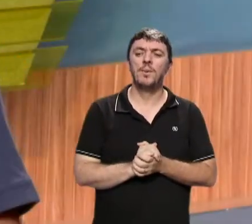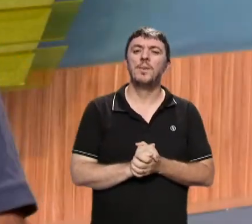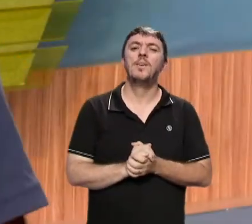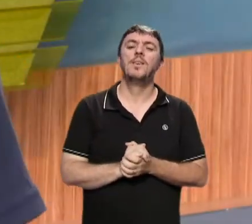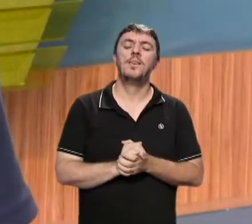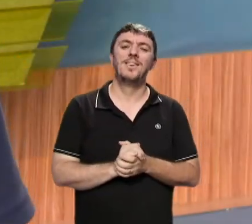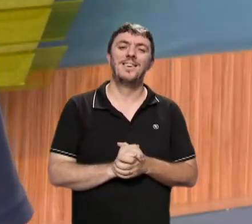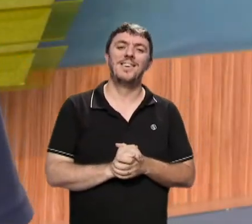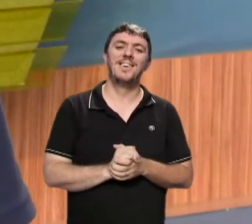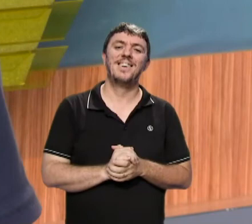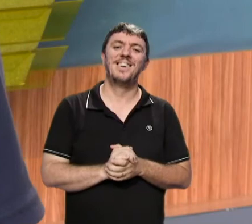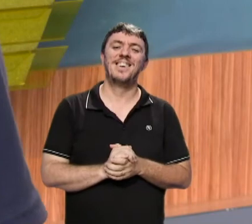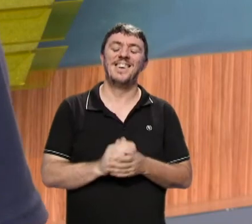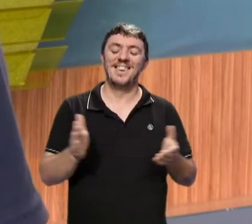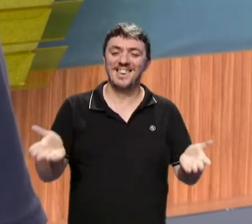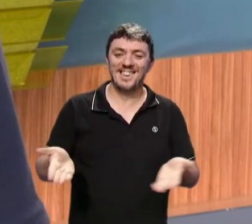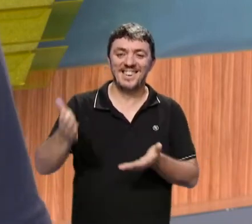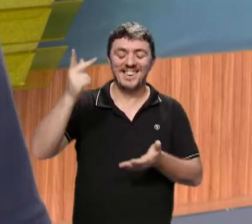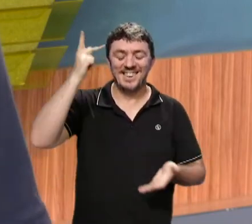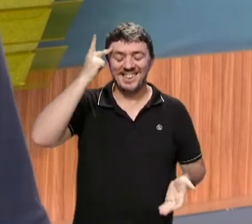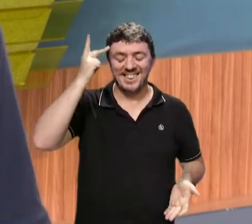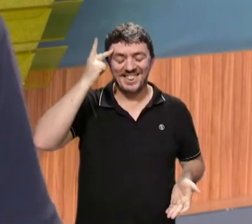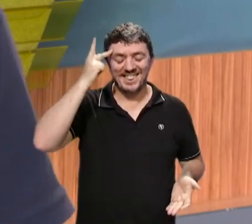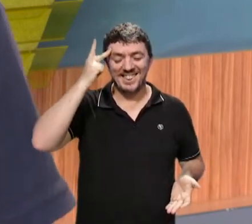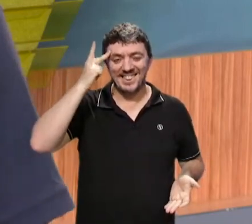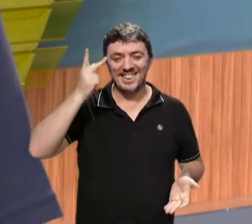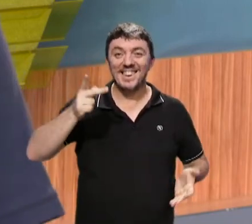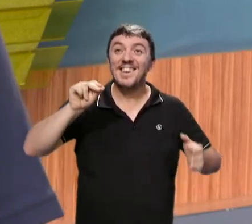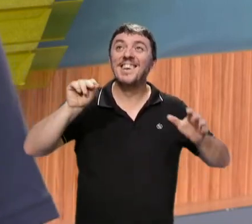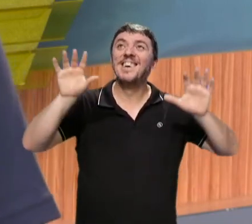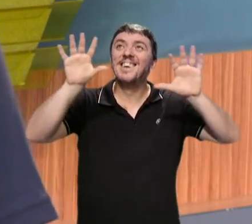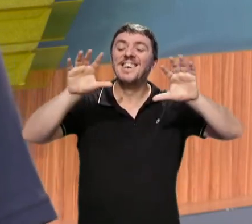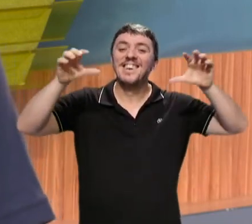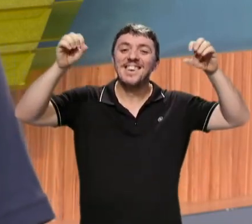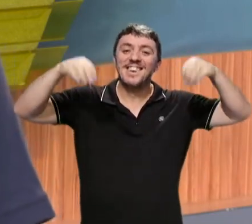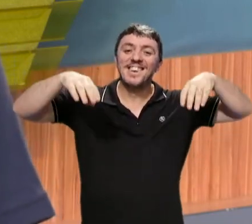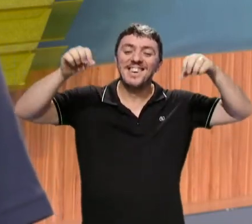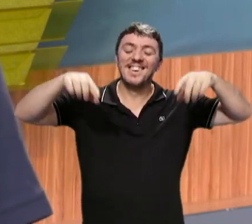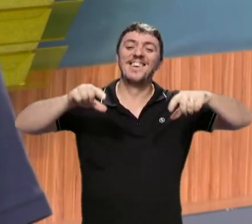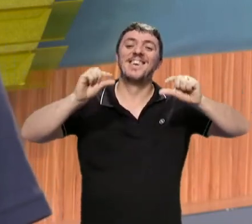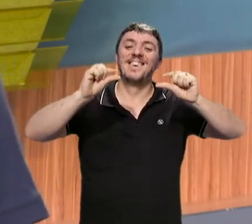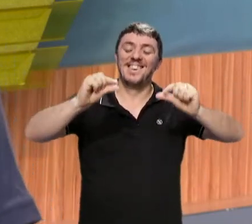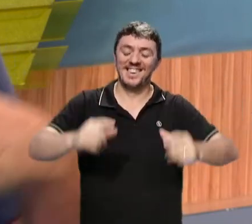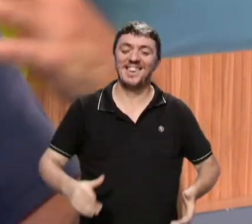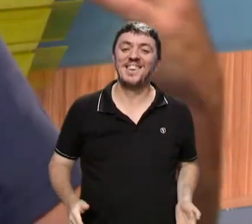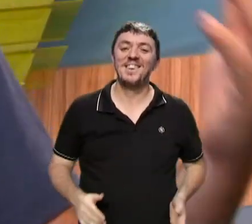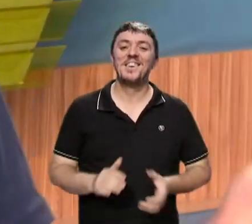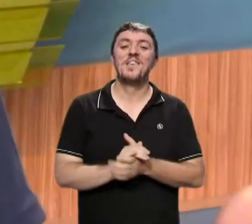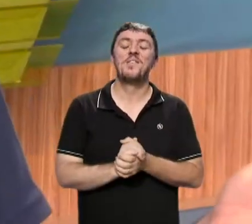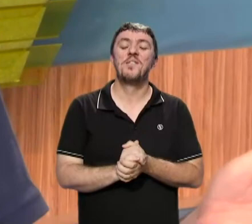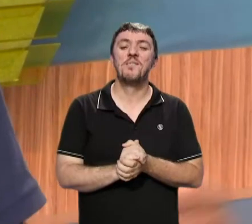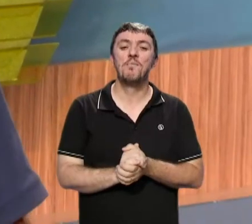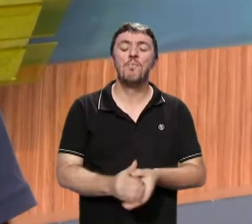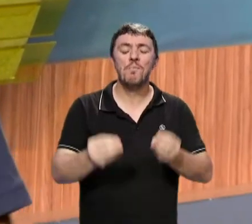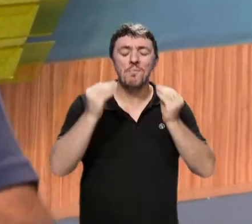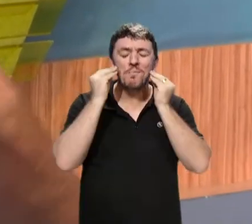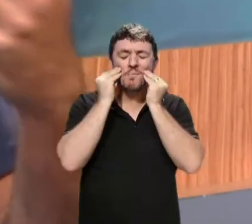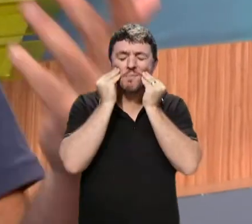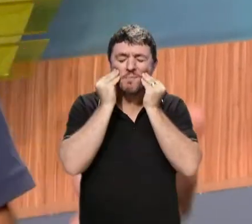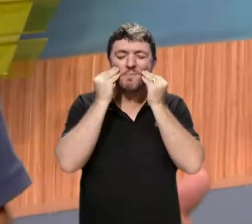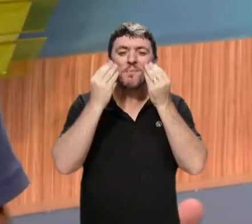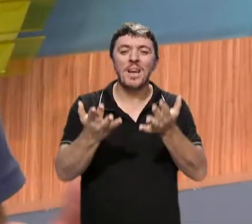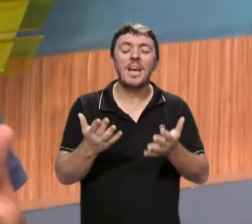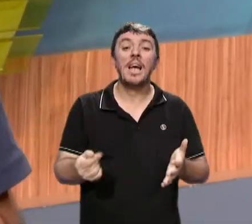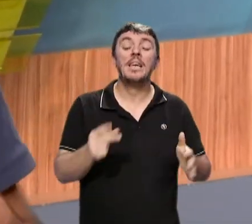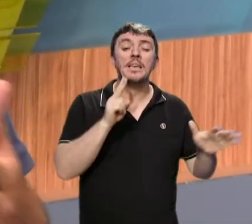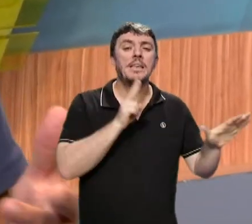na vida, vá a São Paulo, tá bom? Minha gente, vou ficando por aqui. Um beijo enorme, muito obrigado pela semana. Foi uma primeira